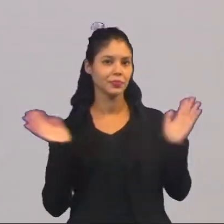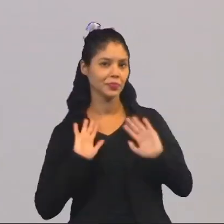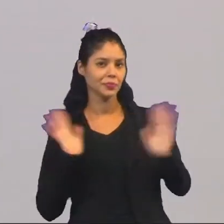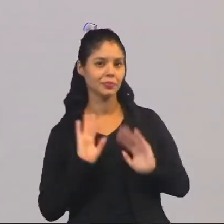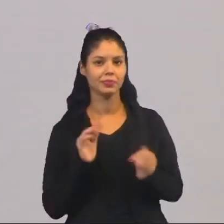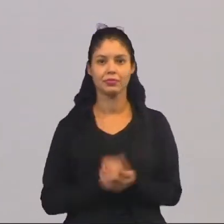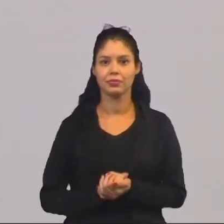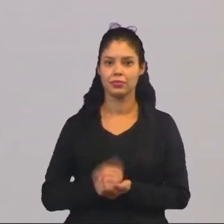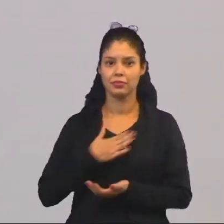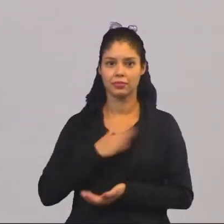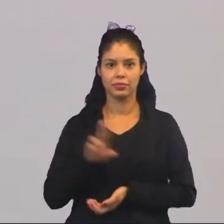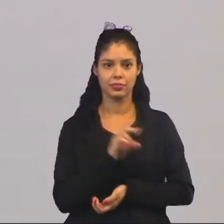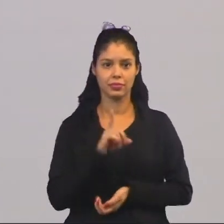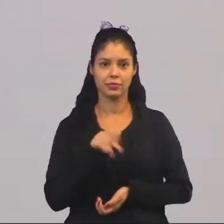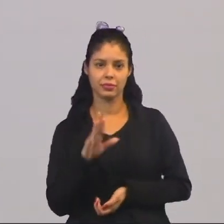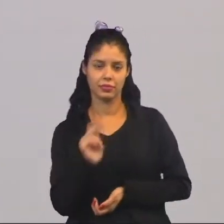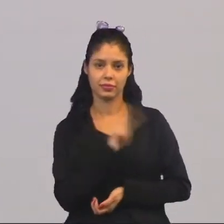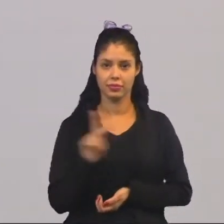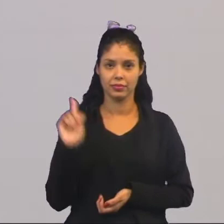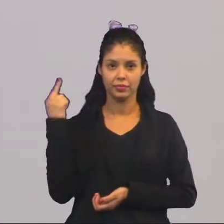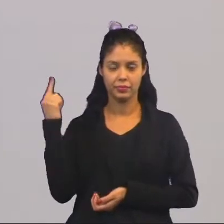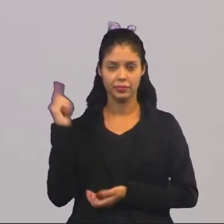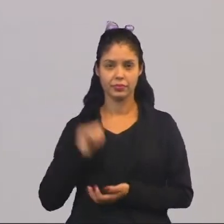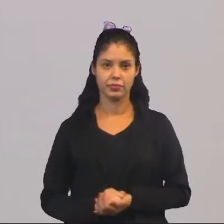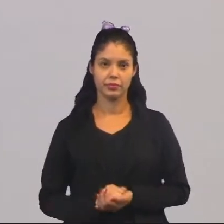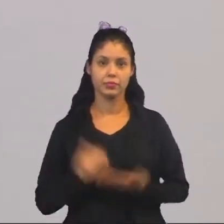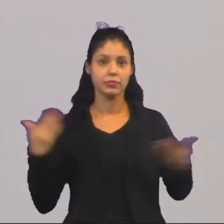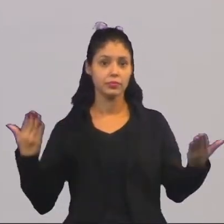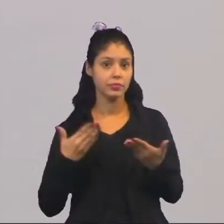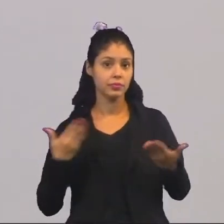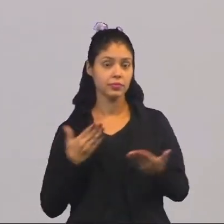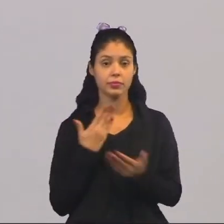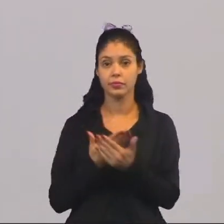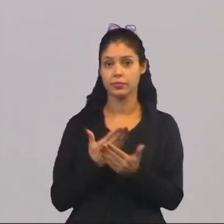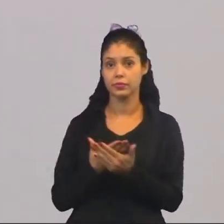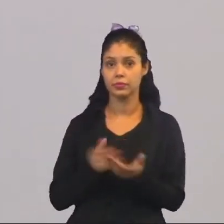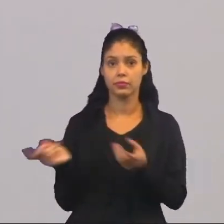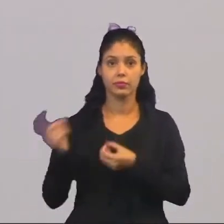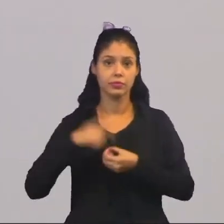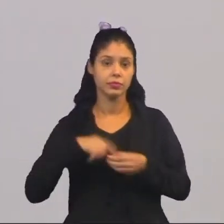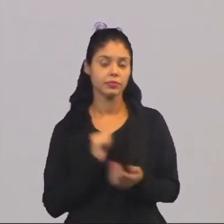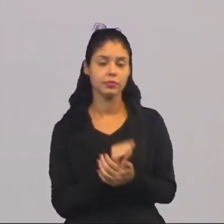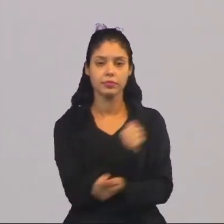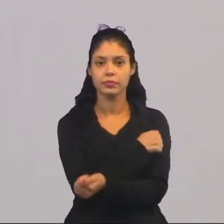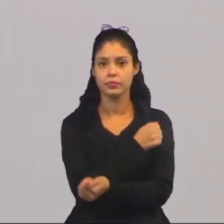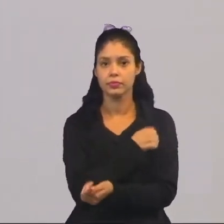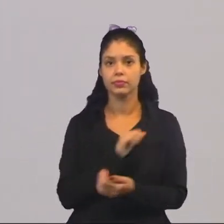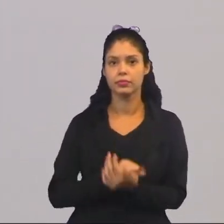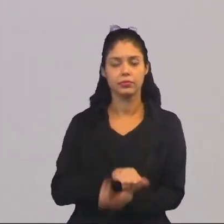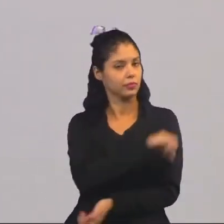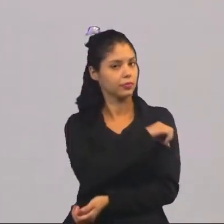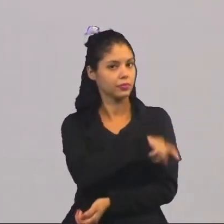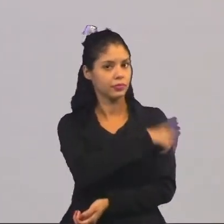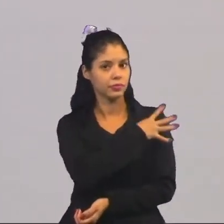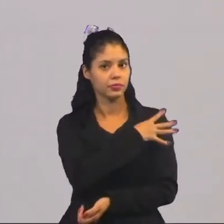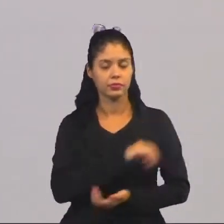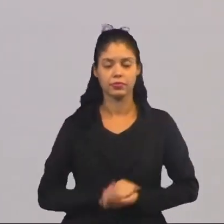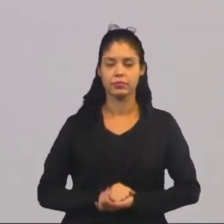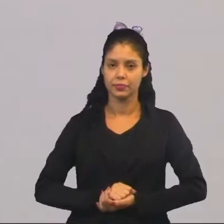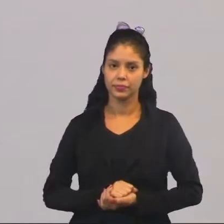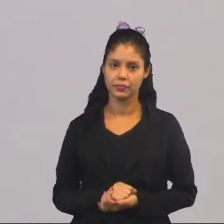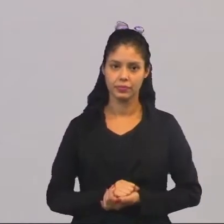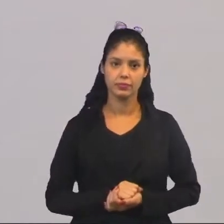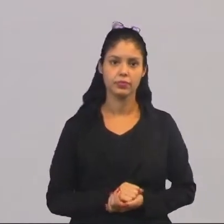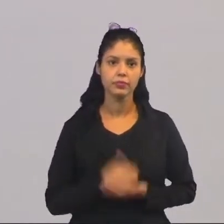Olá, meu nome é Cleilton Amaral, professor de Geografia. E o nosso estudo de hoje é voltado para os alunos do 9º ano do ensino